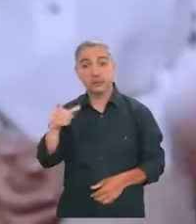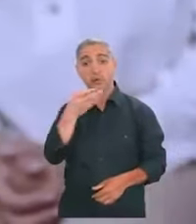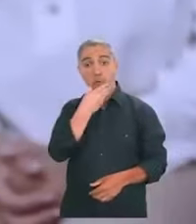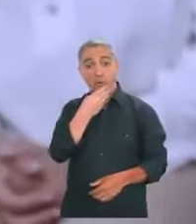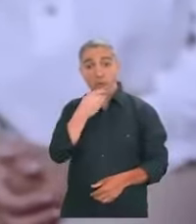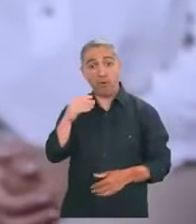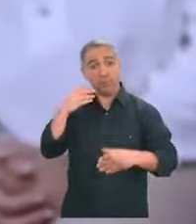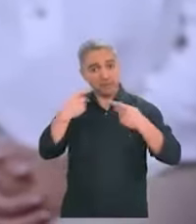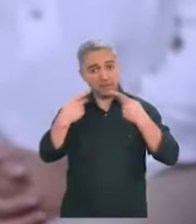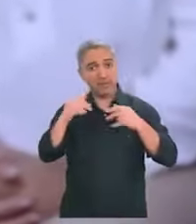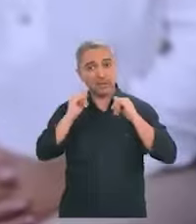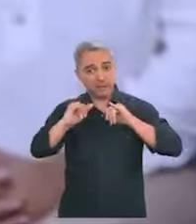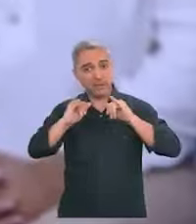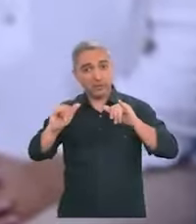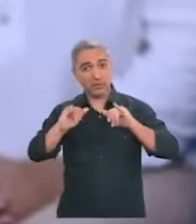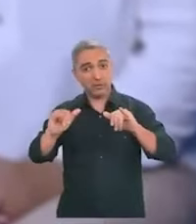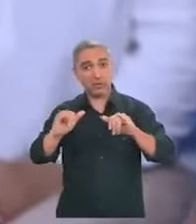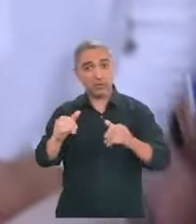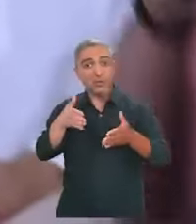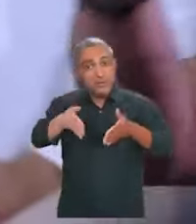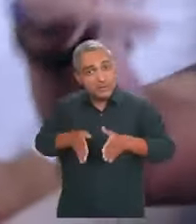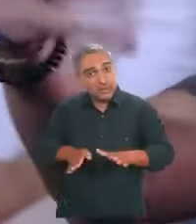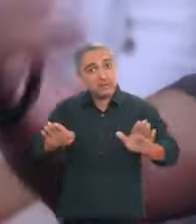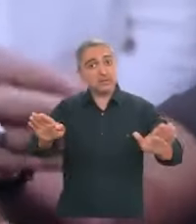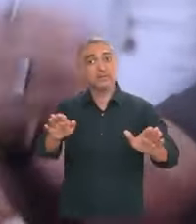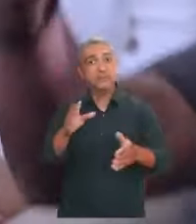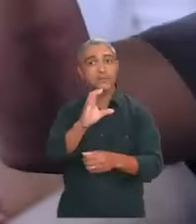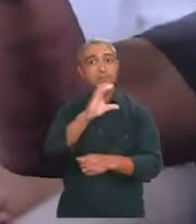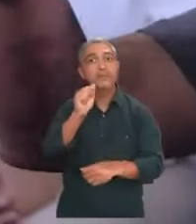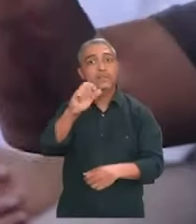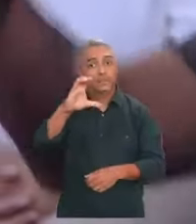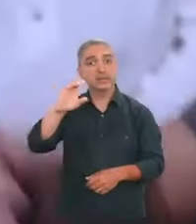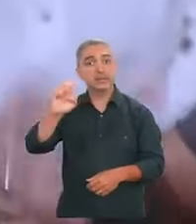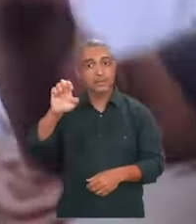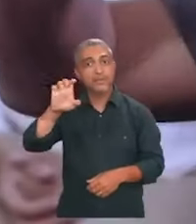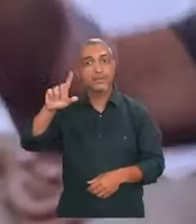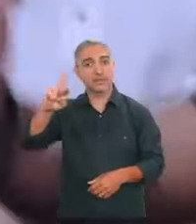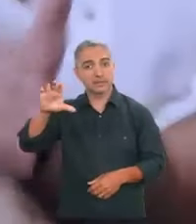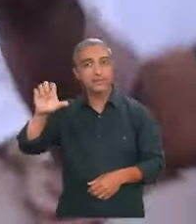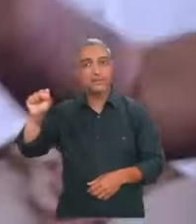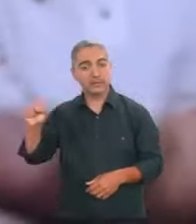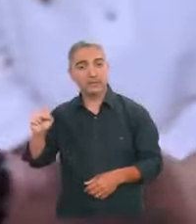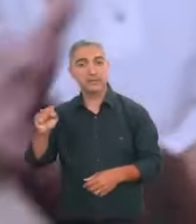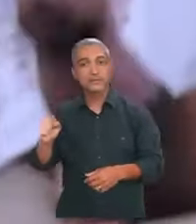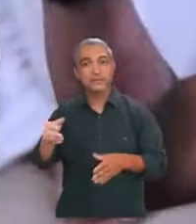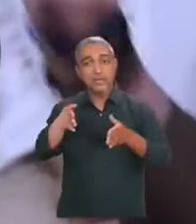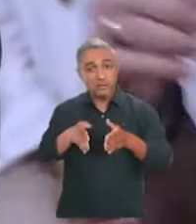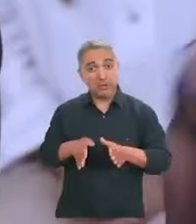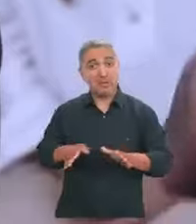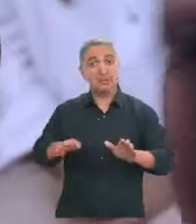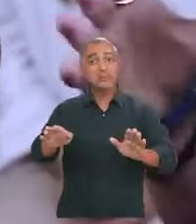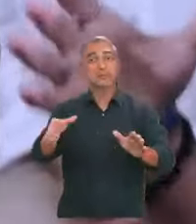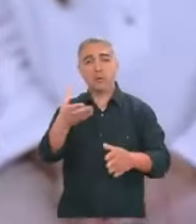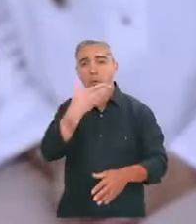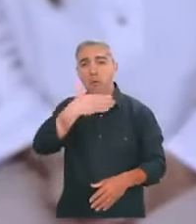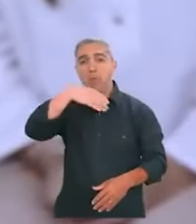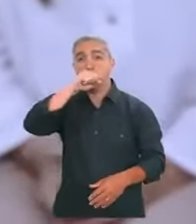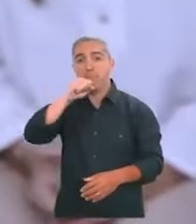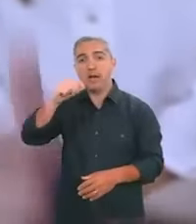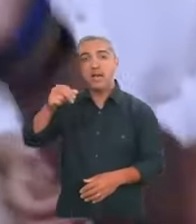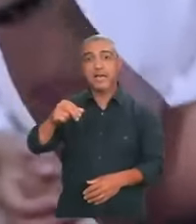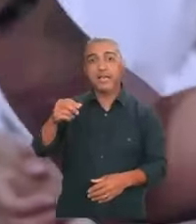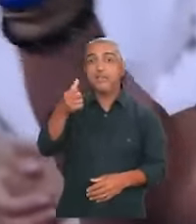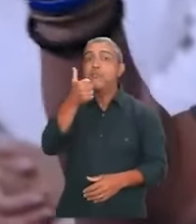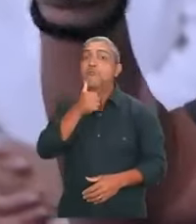é um espanhol pura cepa, né? Um espanhol pura cepa que a gente fala, é um espanhol que é pai, filho, neto, tudo é de lá, né?